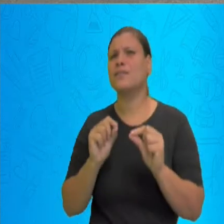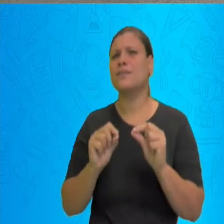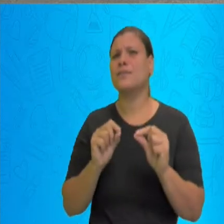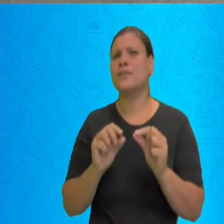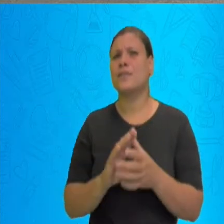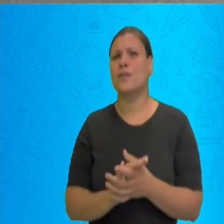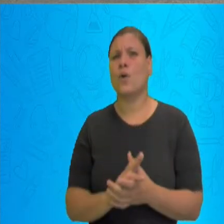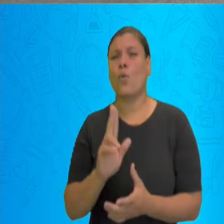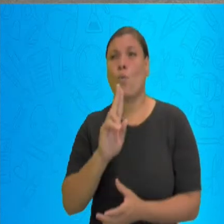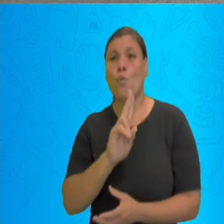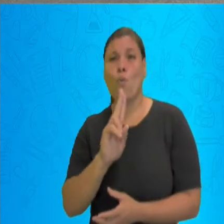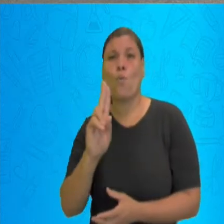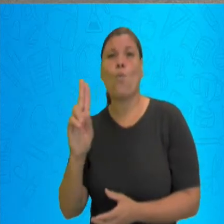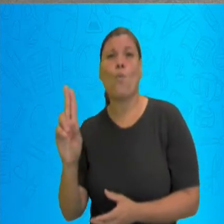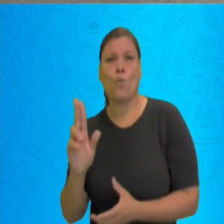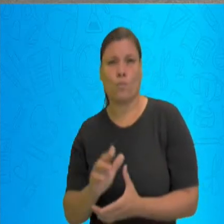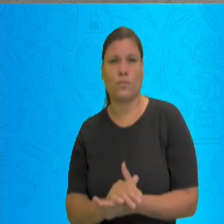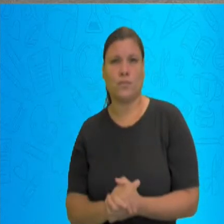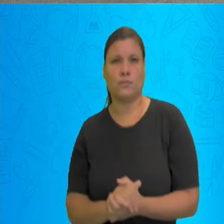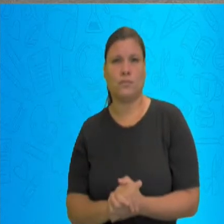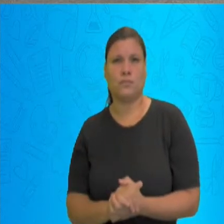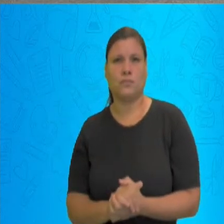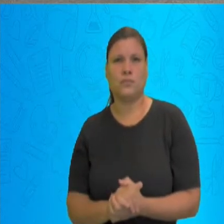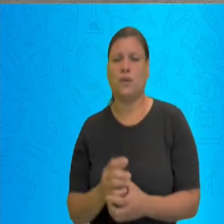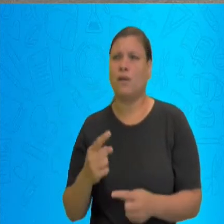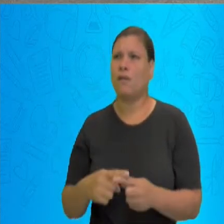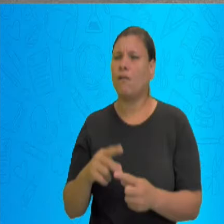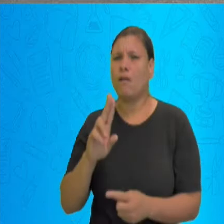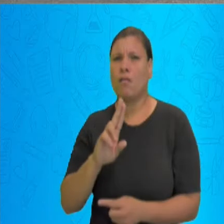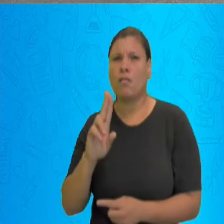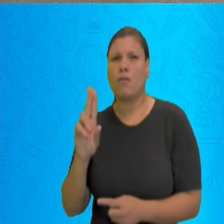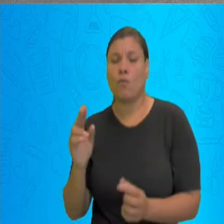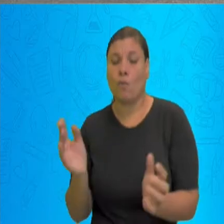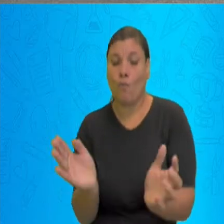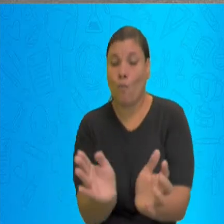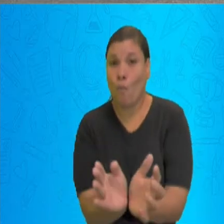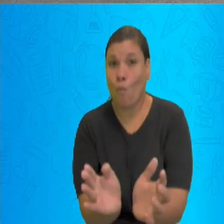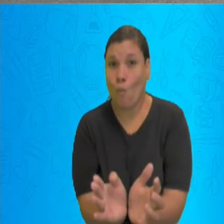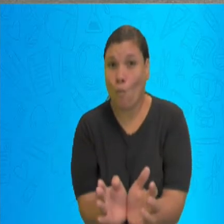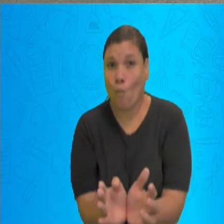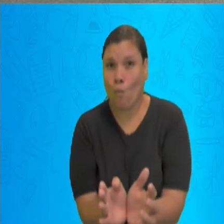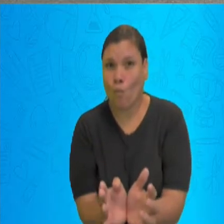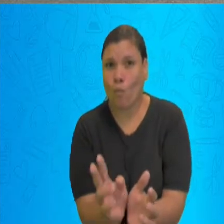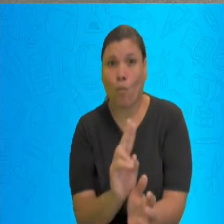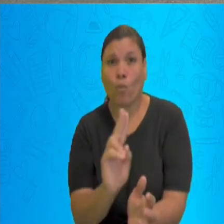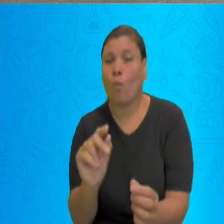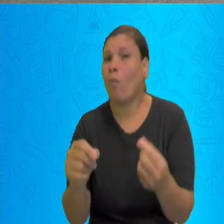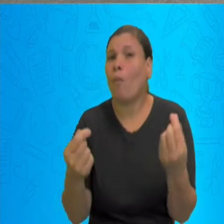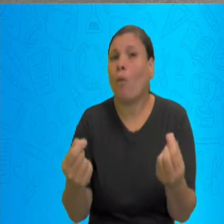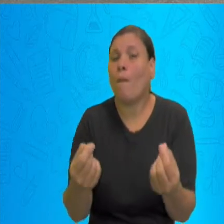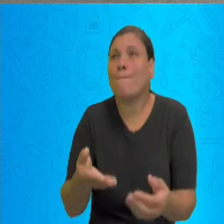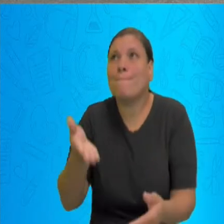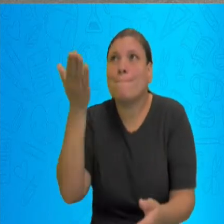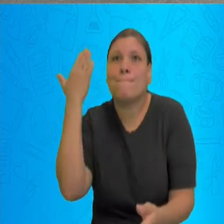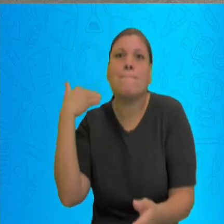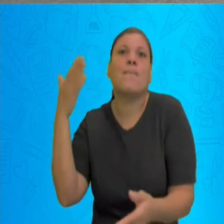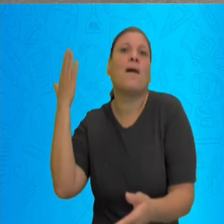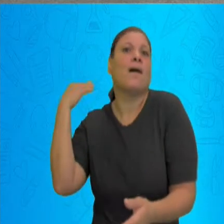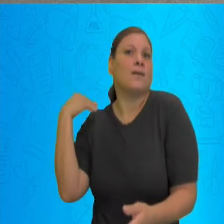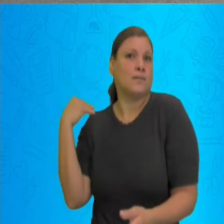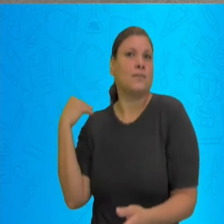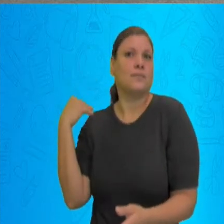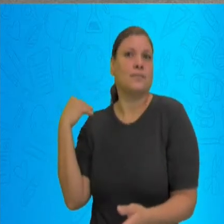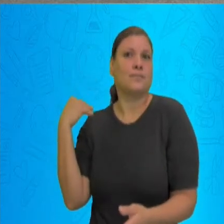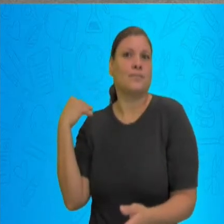no nome. Se é pretérito, é passado. E mais que